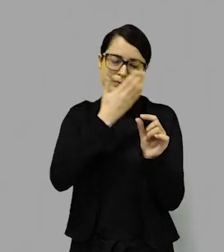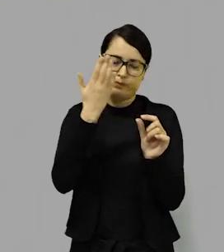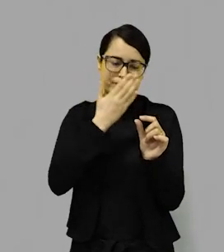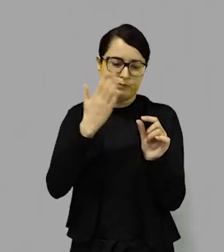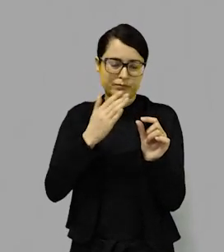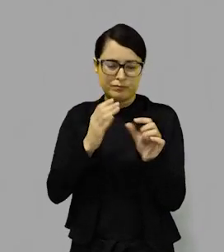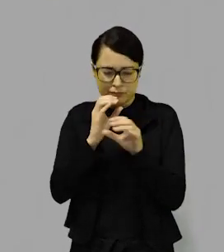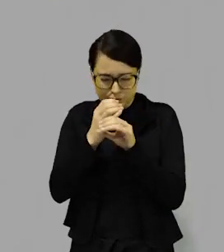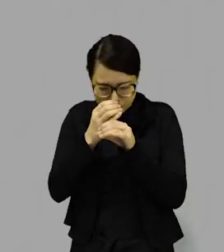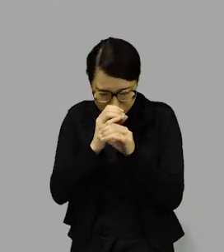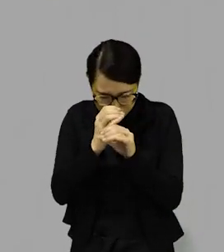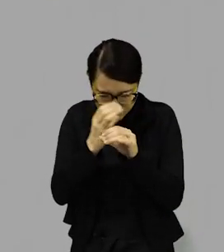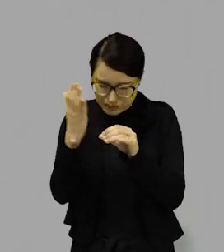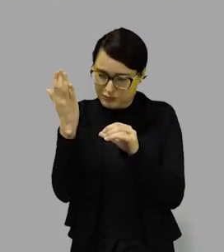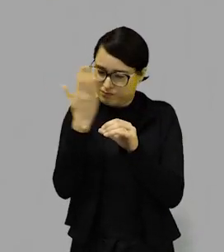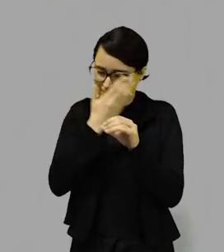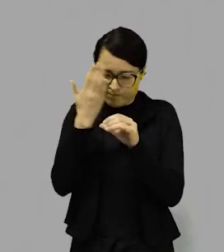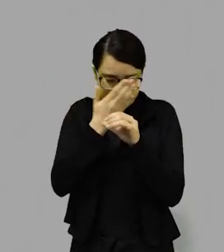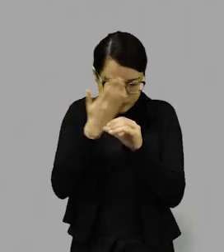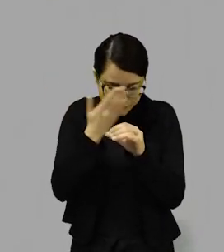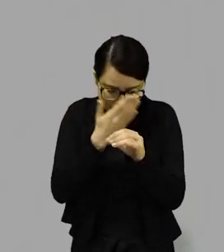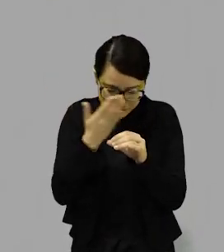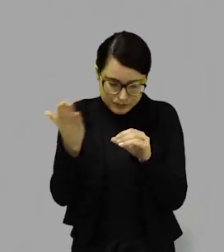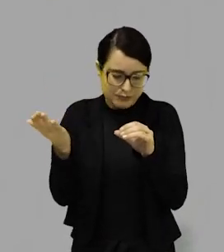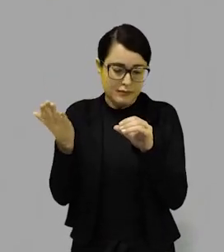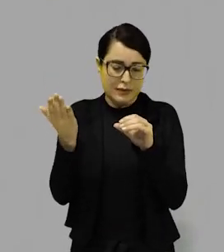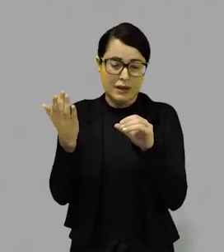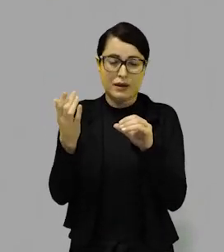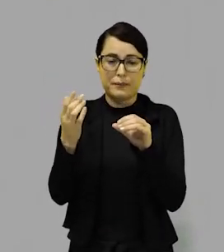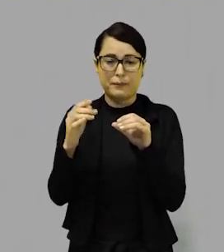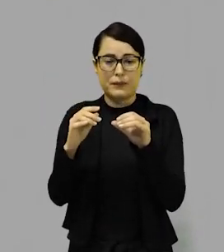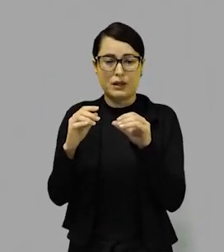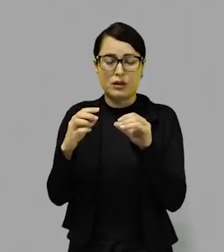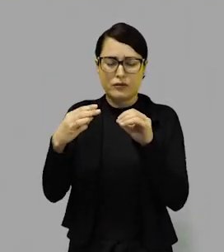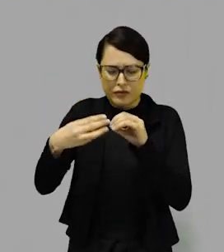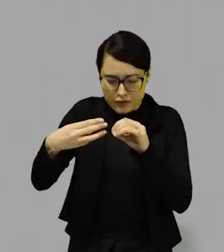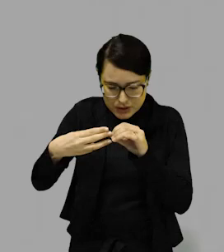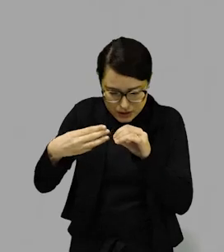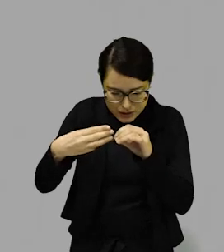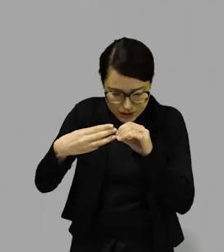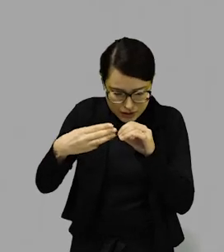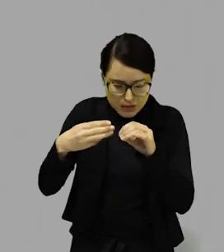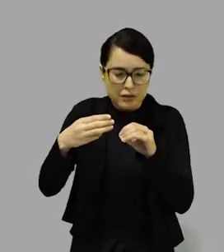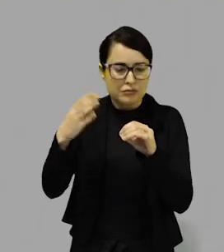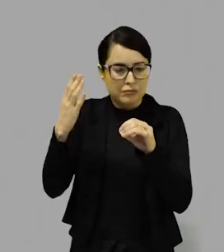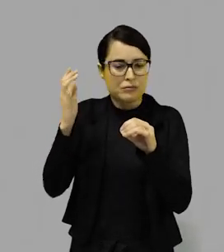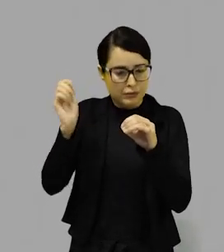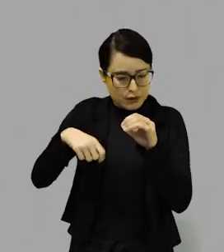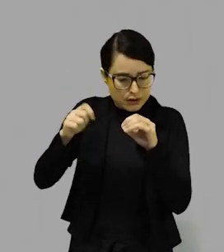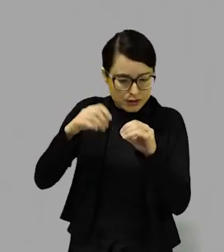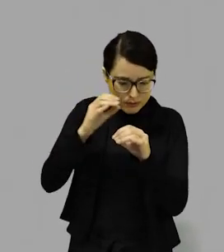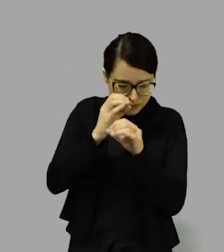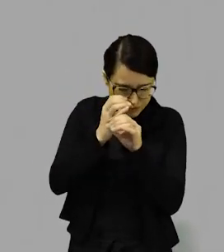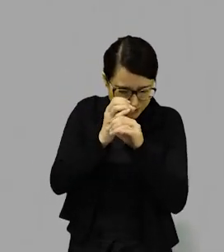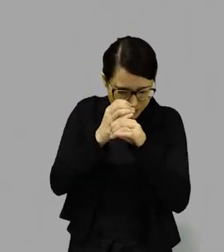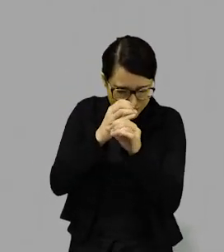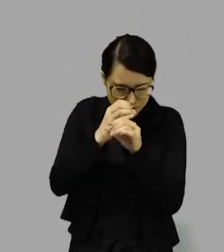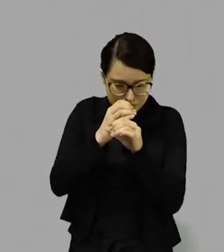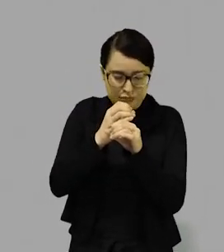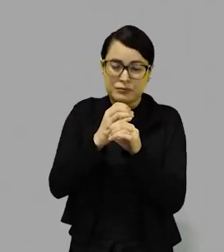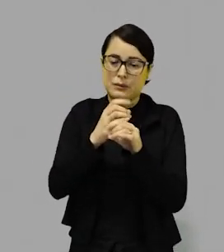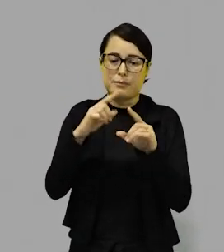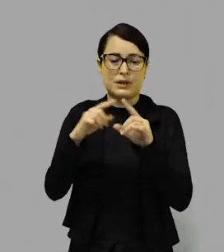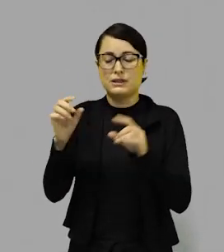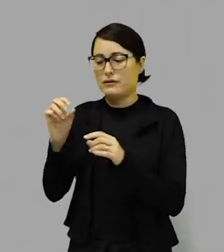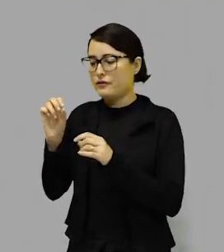pelo microscópio óptico, né? Nós conseguimos ver células, nós conseguimos ver vários micro-organismos,